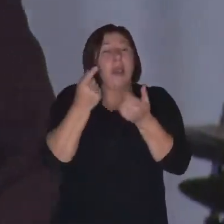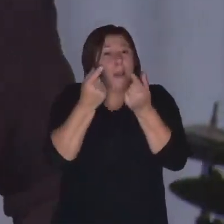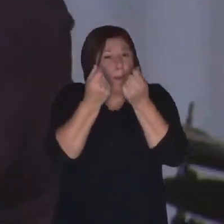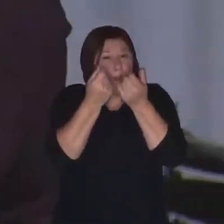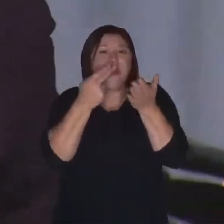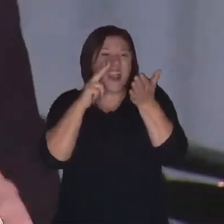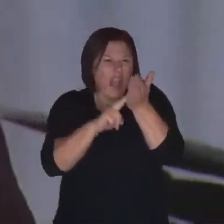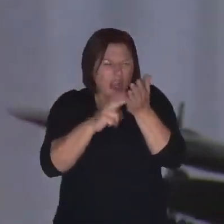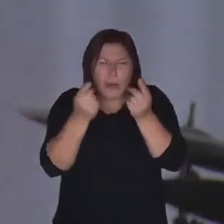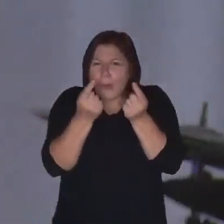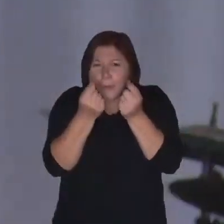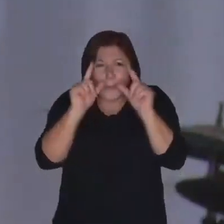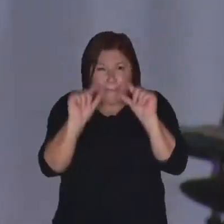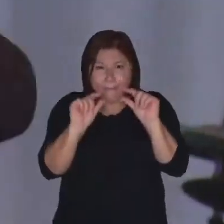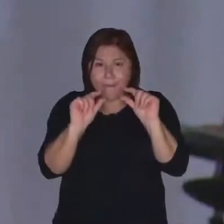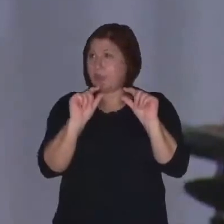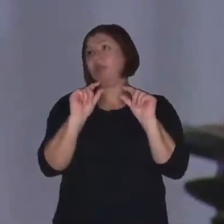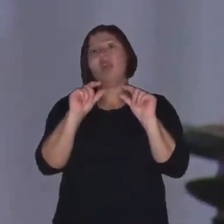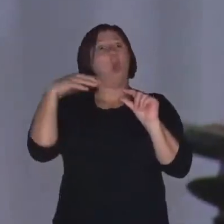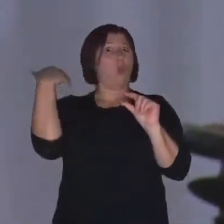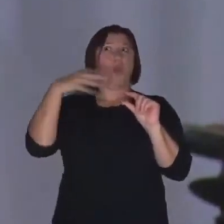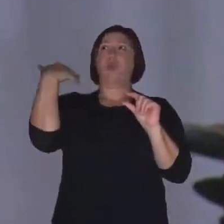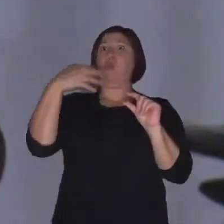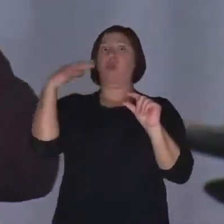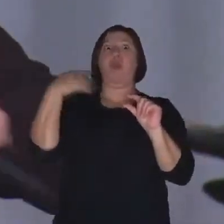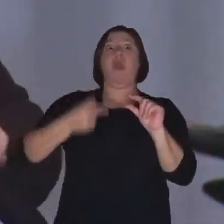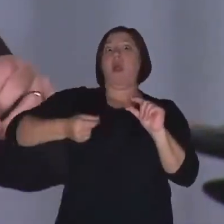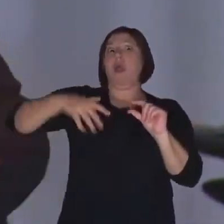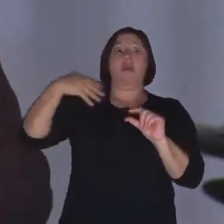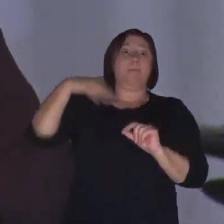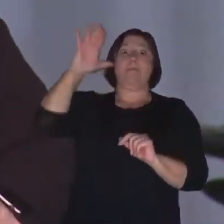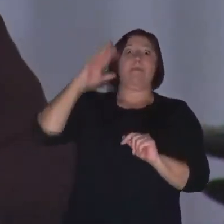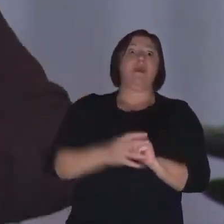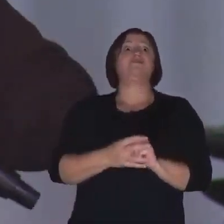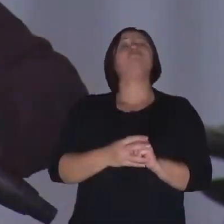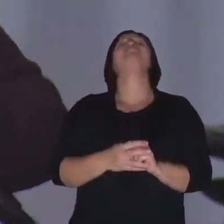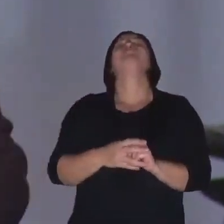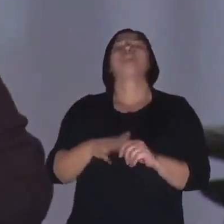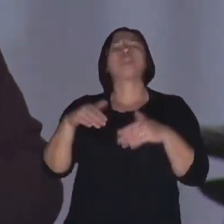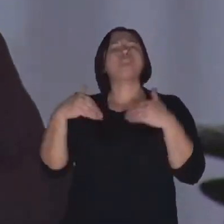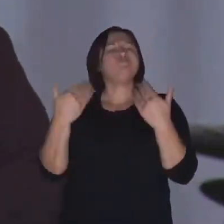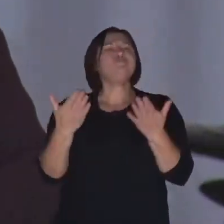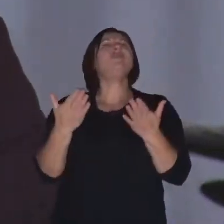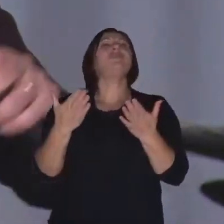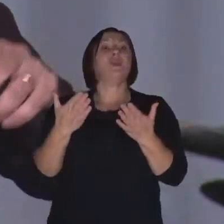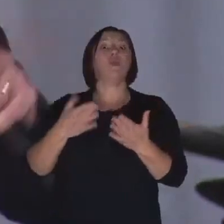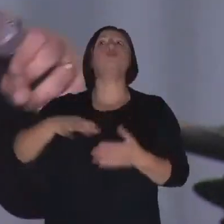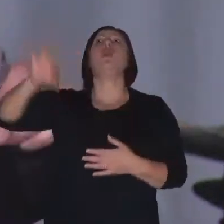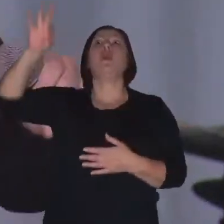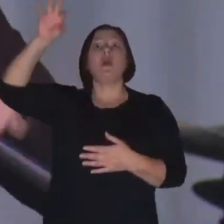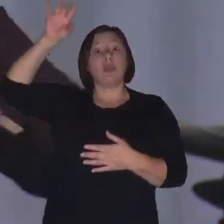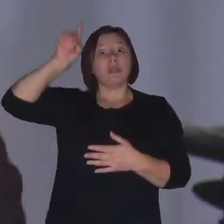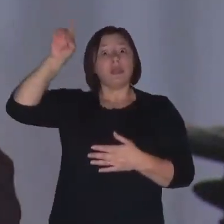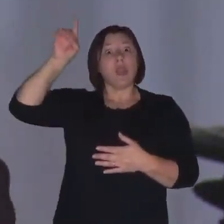Jeremias então ele tem agora a incumbência de mandar uma carta em nome de Deus para falar